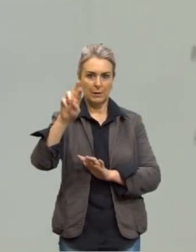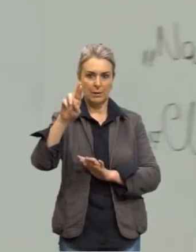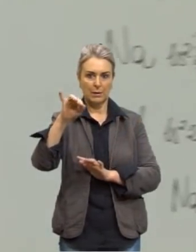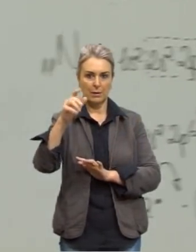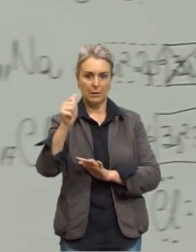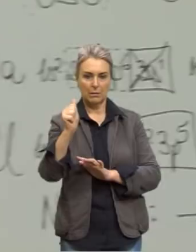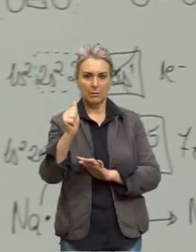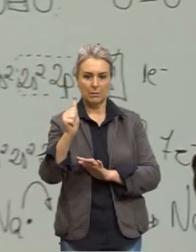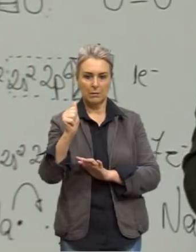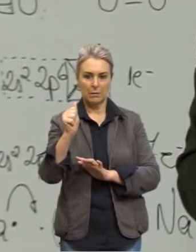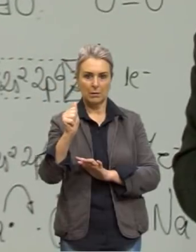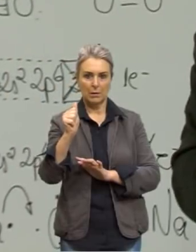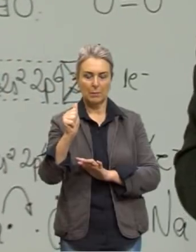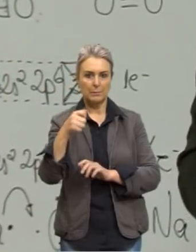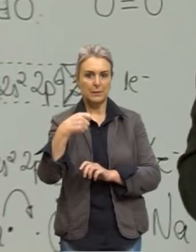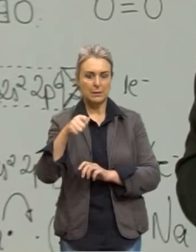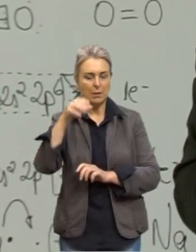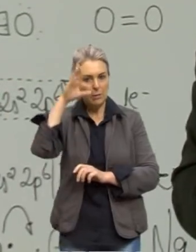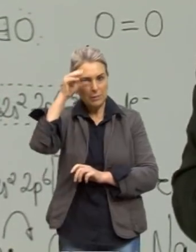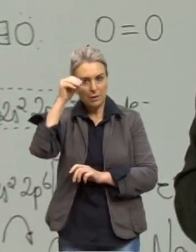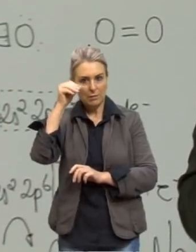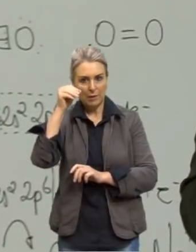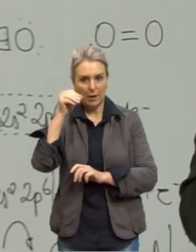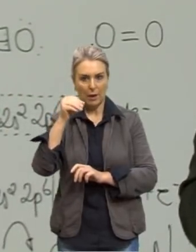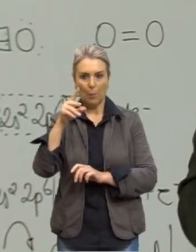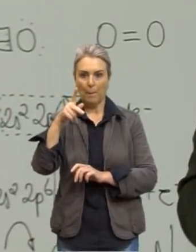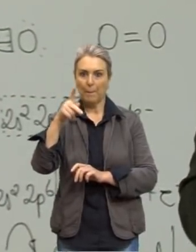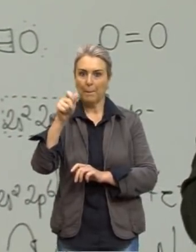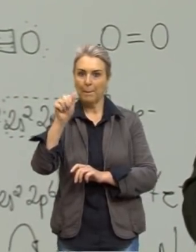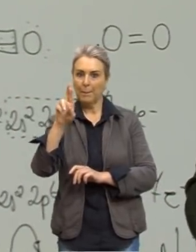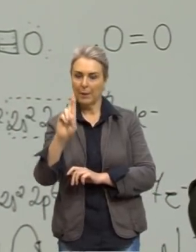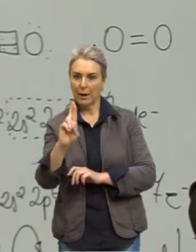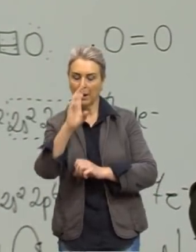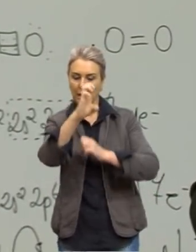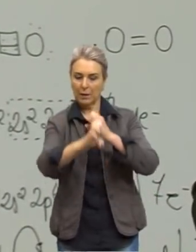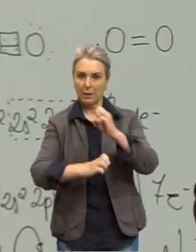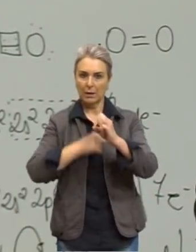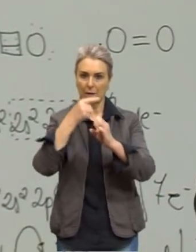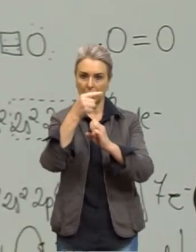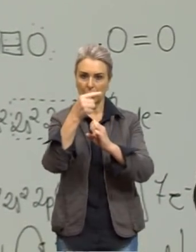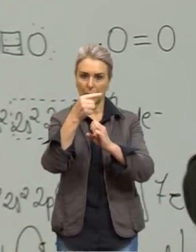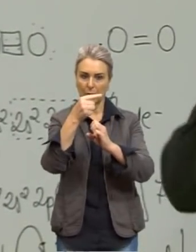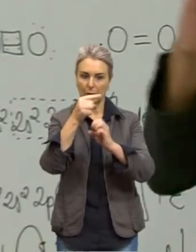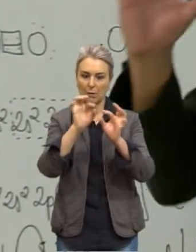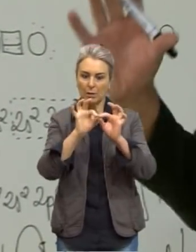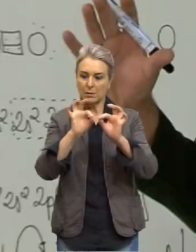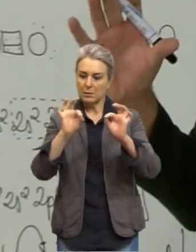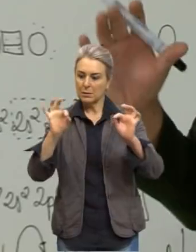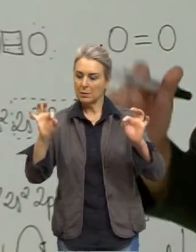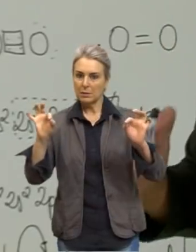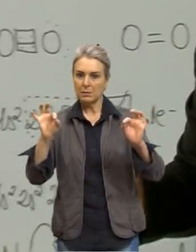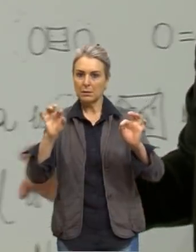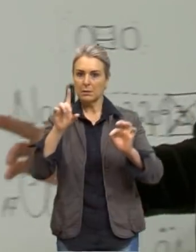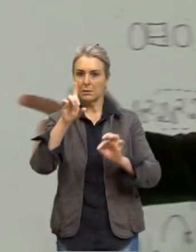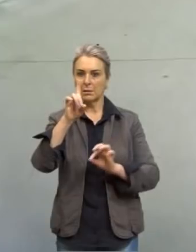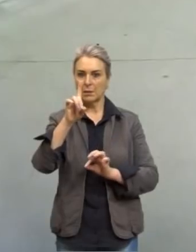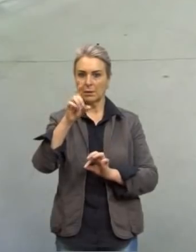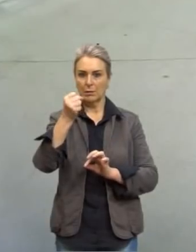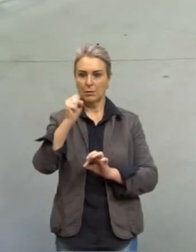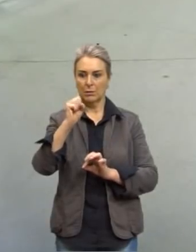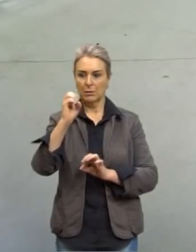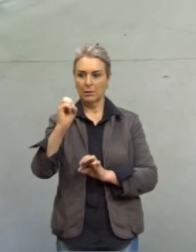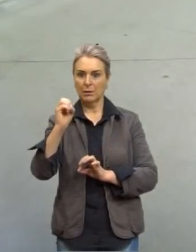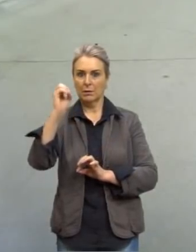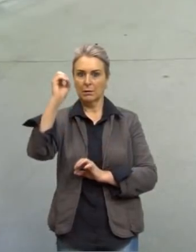os pares de elétrons como eu não tenho par de elétrons não ligante a maior distância vai ser 180 graus